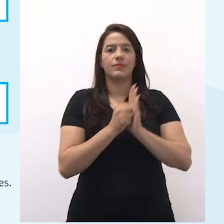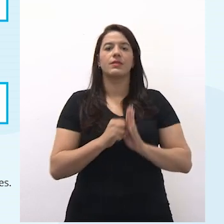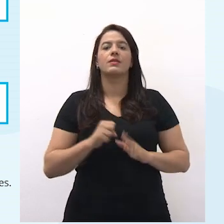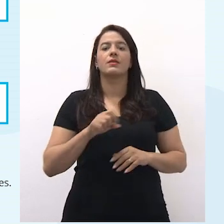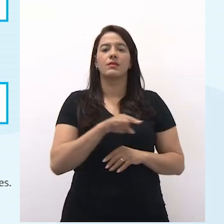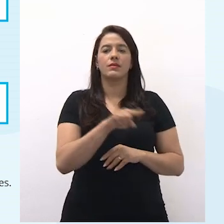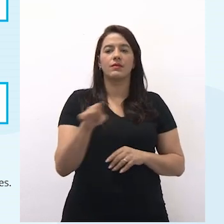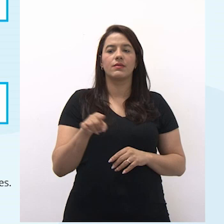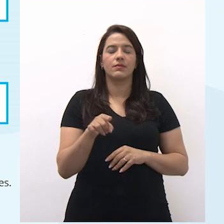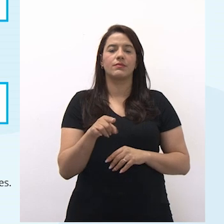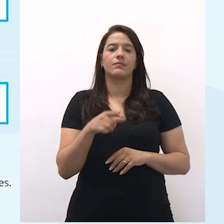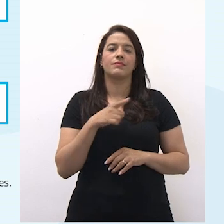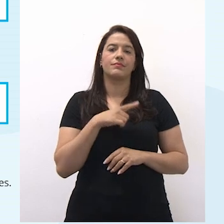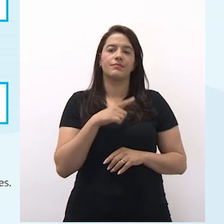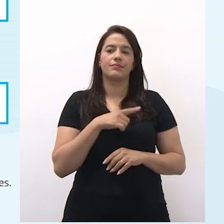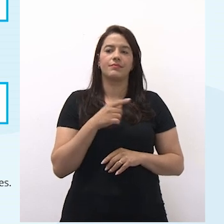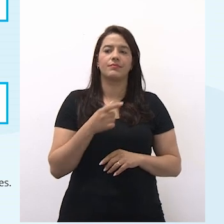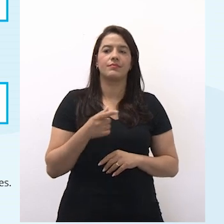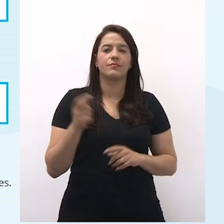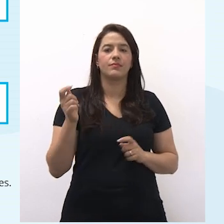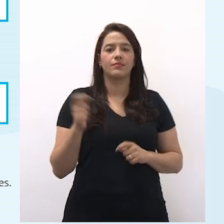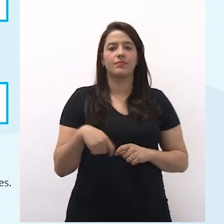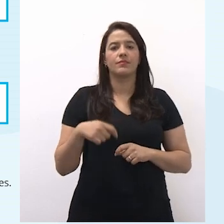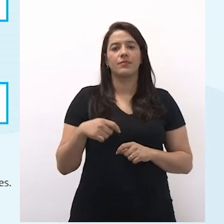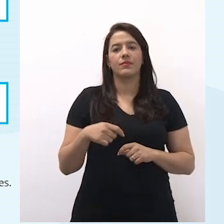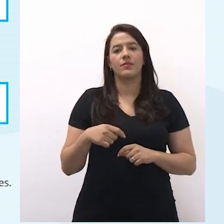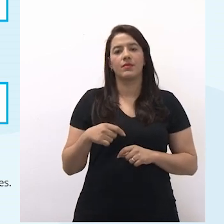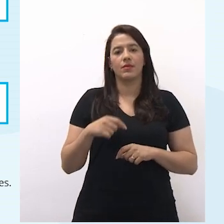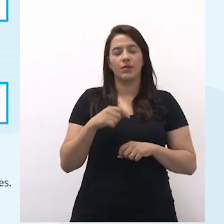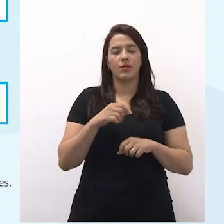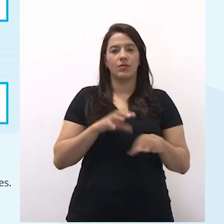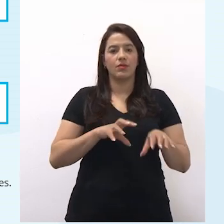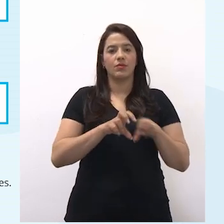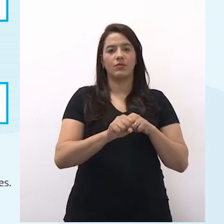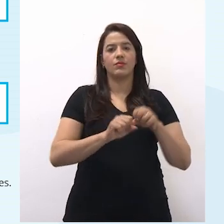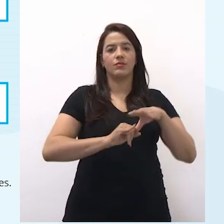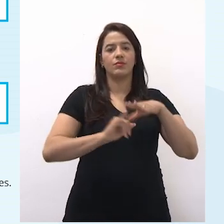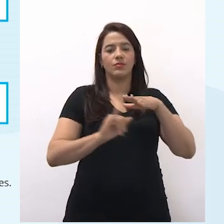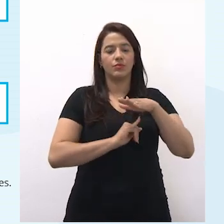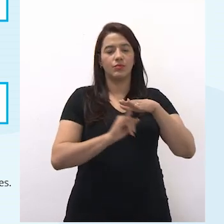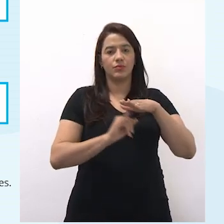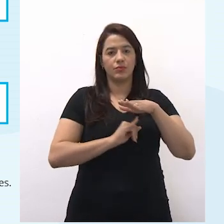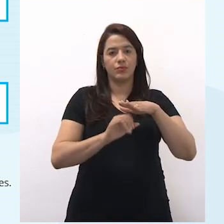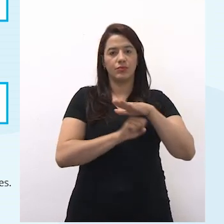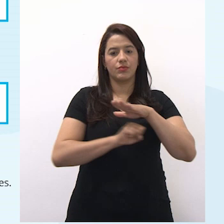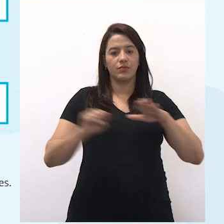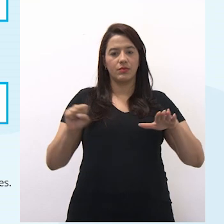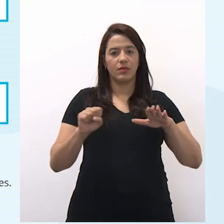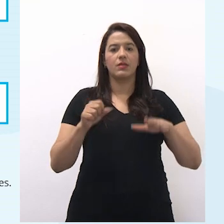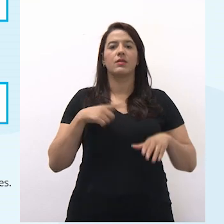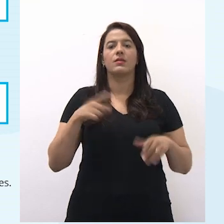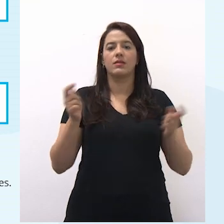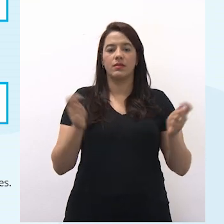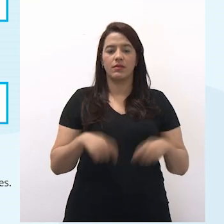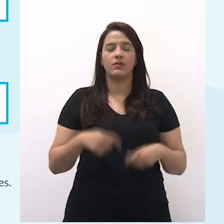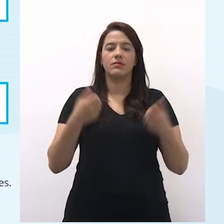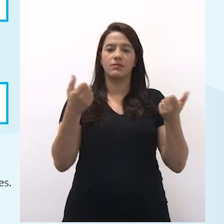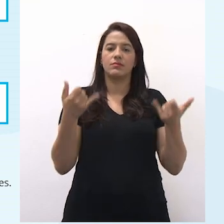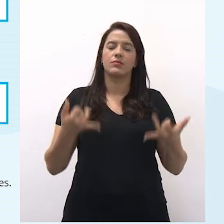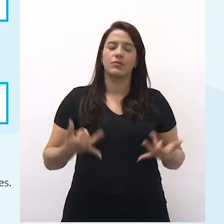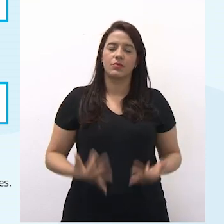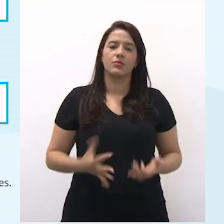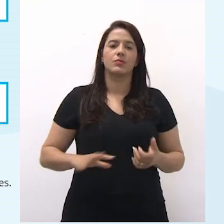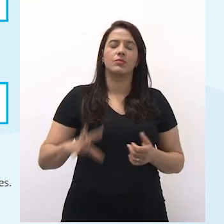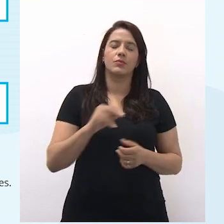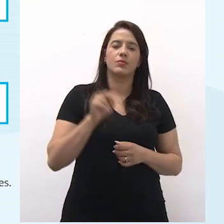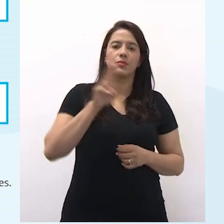engano, foi uma formação com o Instituto Ayrton Senna, né? teve uma formação sobre essa temática para